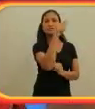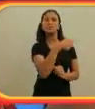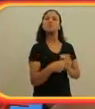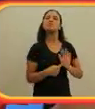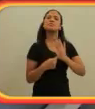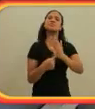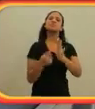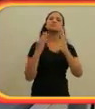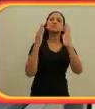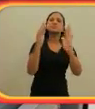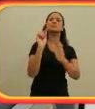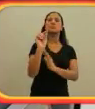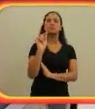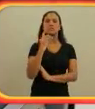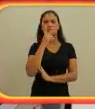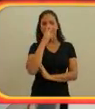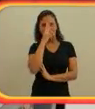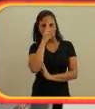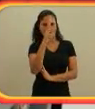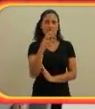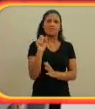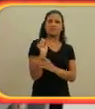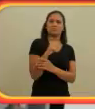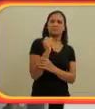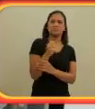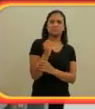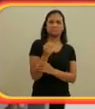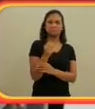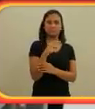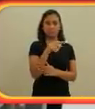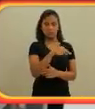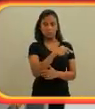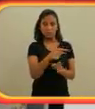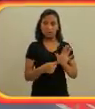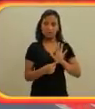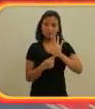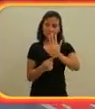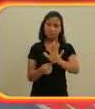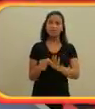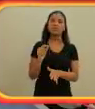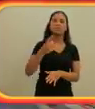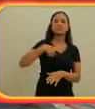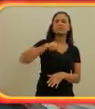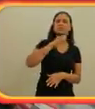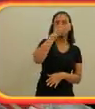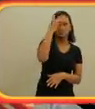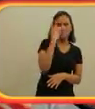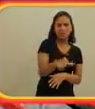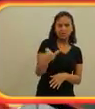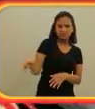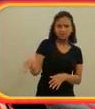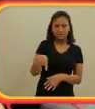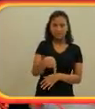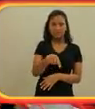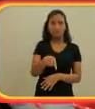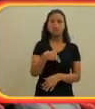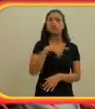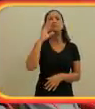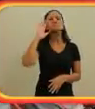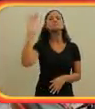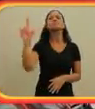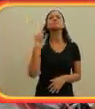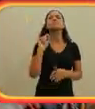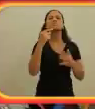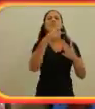esses astronautas apresentavam um quadro de grave fraqueza muscular, quadro esse que se assemelha muito dos nossos